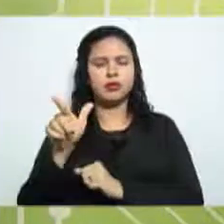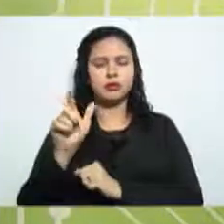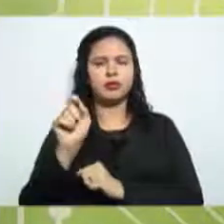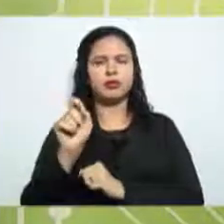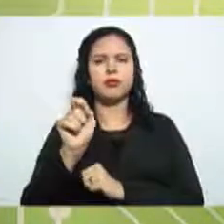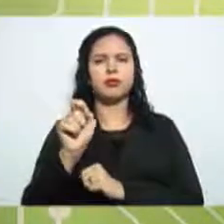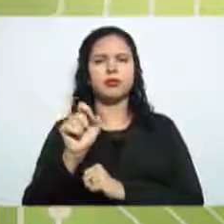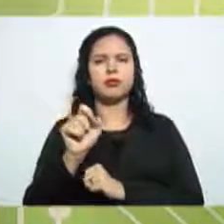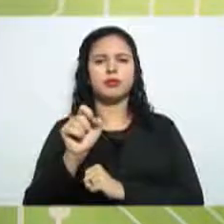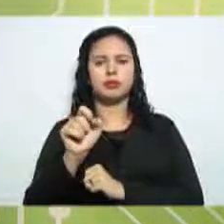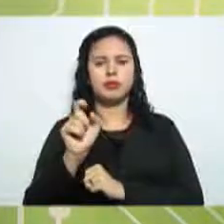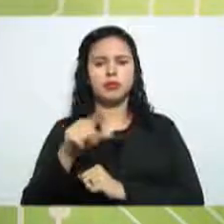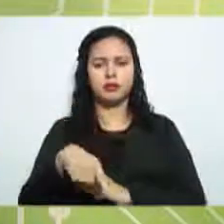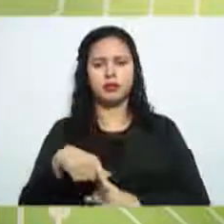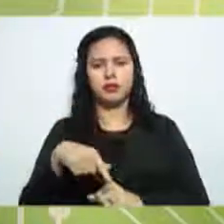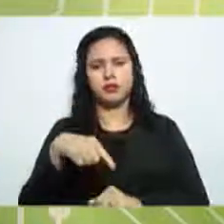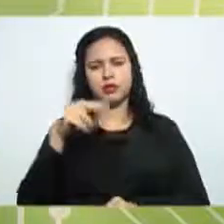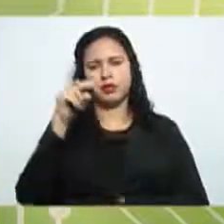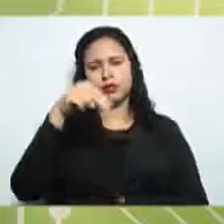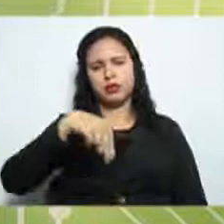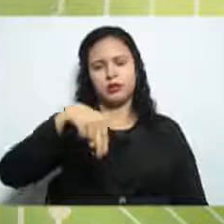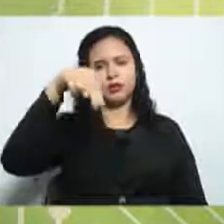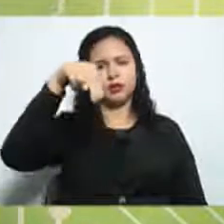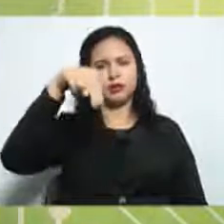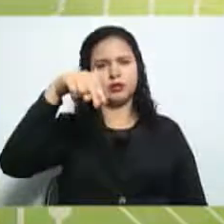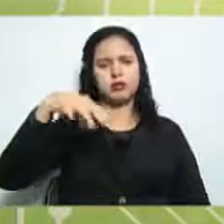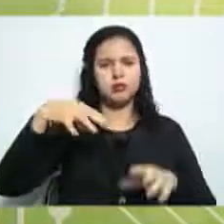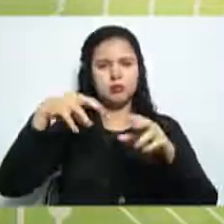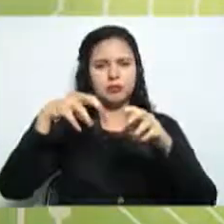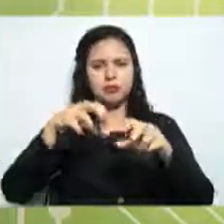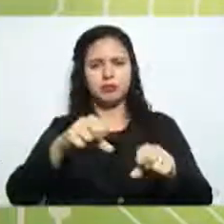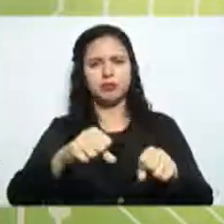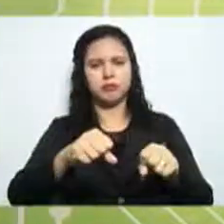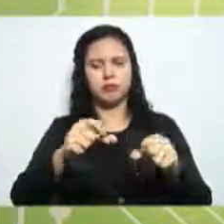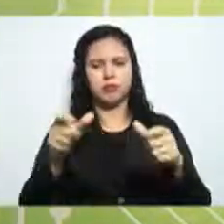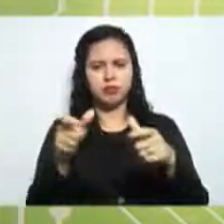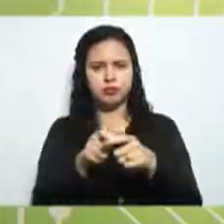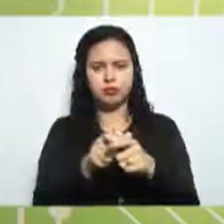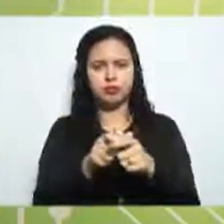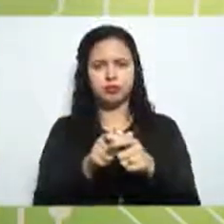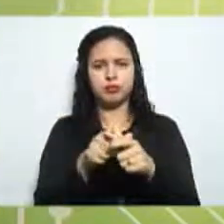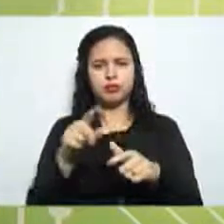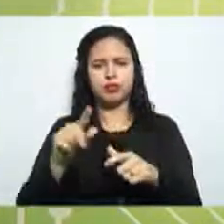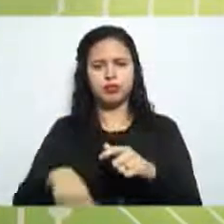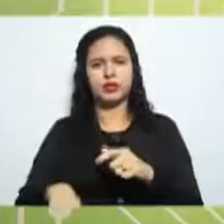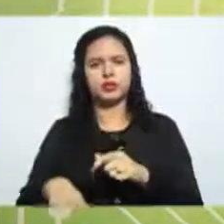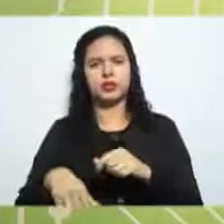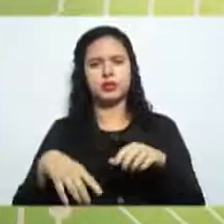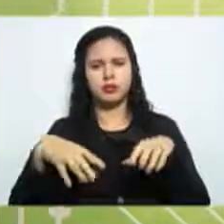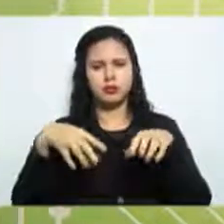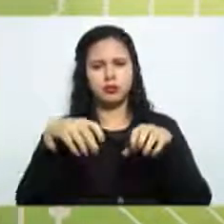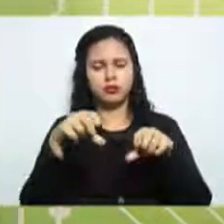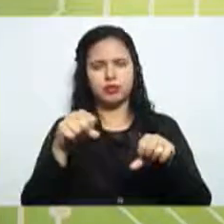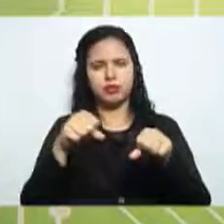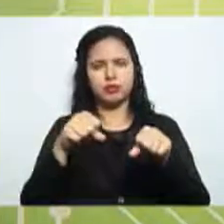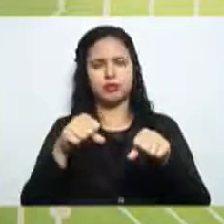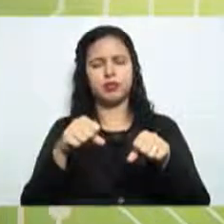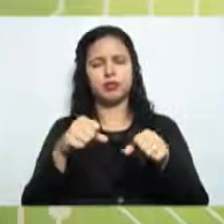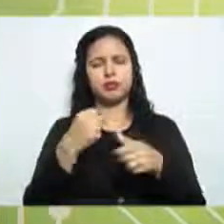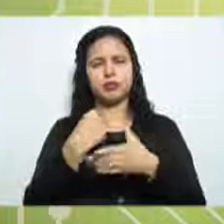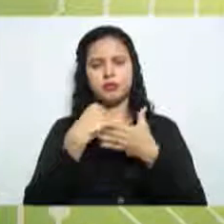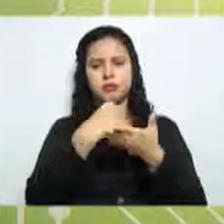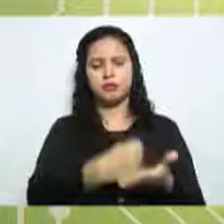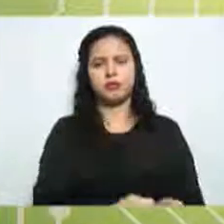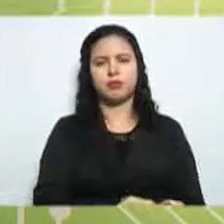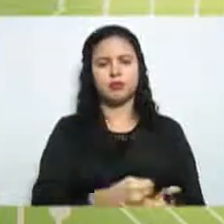entre elas eu incluo a região norte, são regiões que têm uma colonização muito mais recente. Essa colonização recente traz para a gente